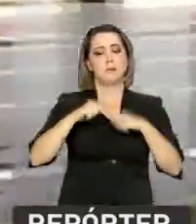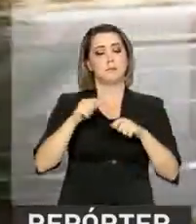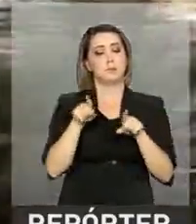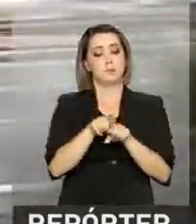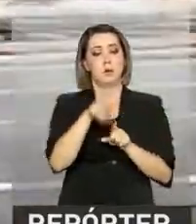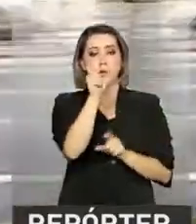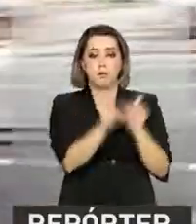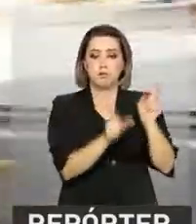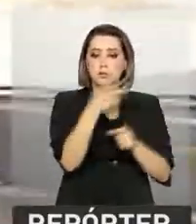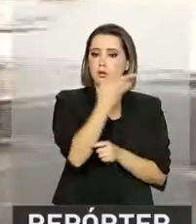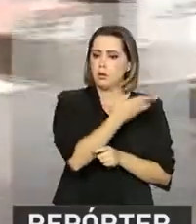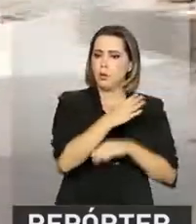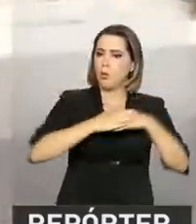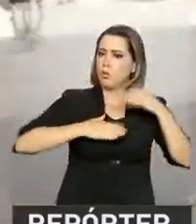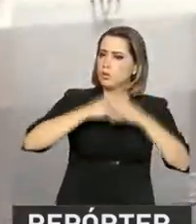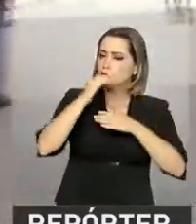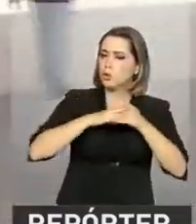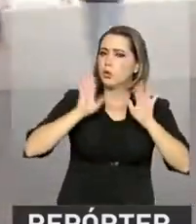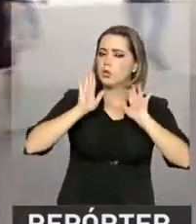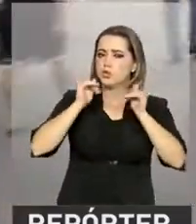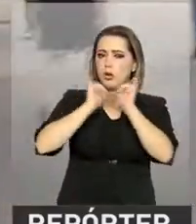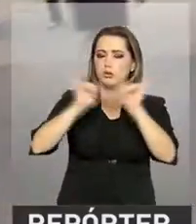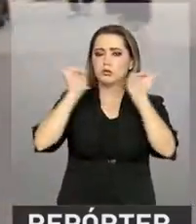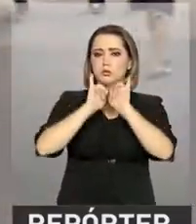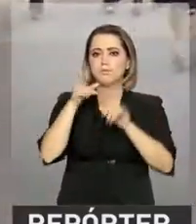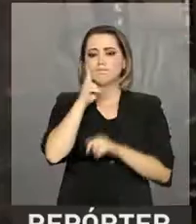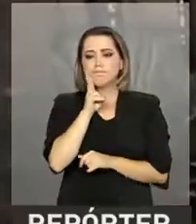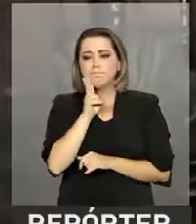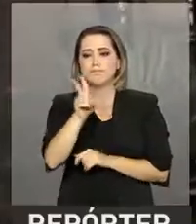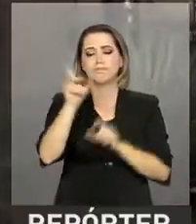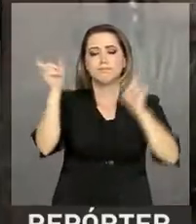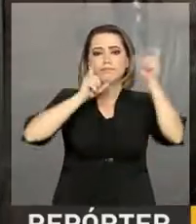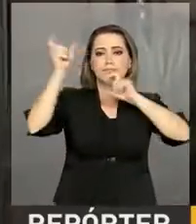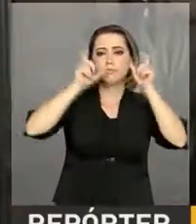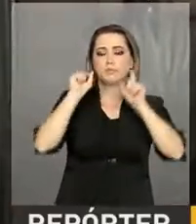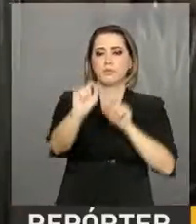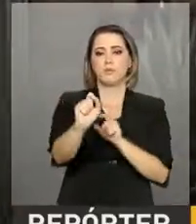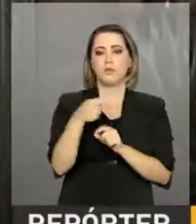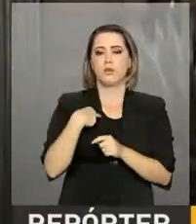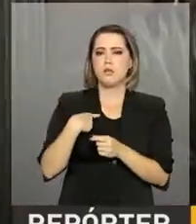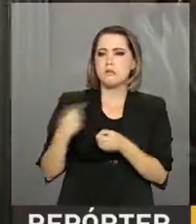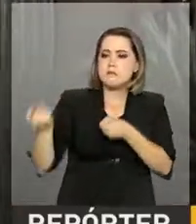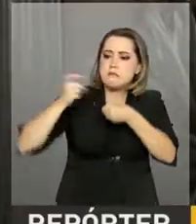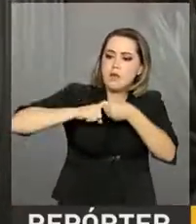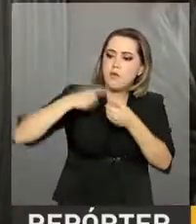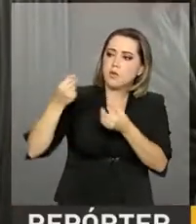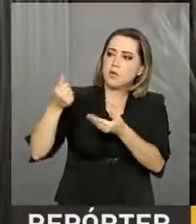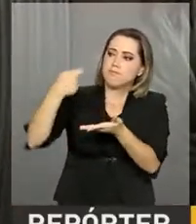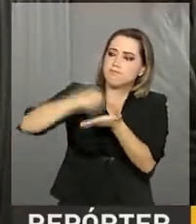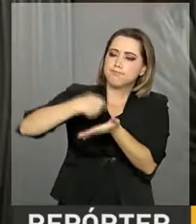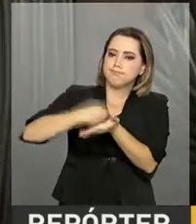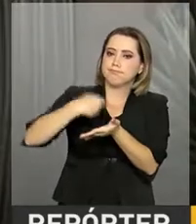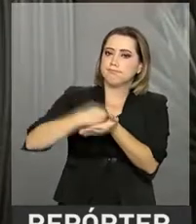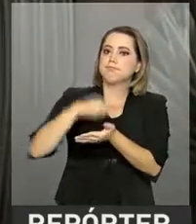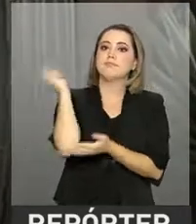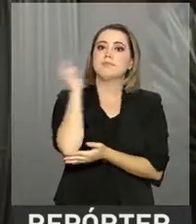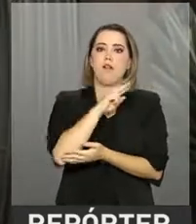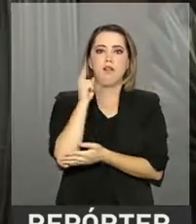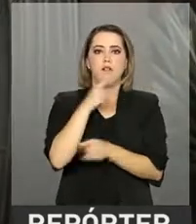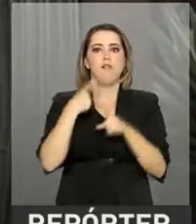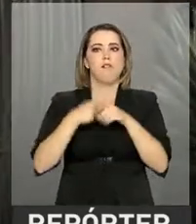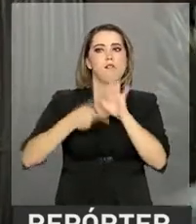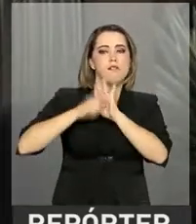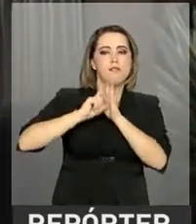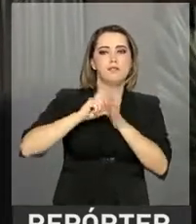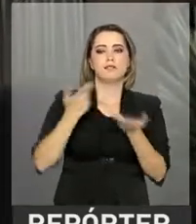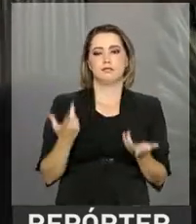dos Santos, que já fez a declaração de olho na restituição. Para receber mais rápido o valor, né, que foi retido na época que eu